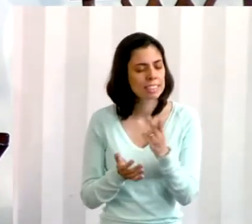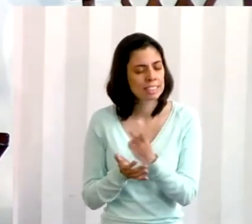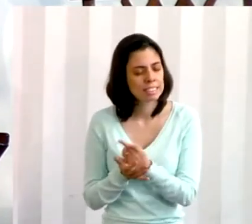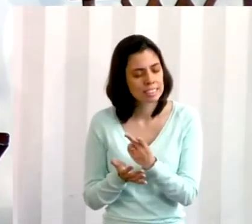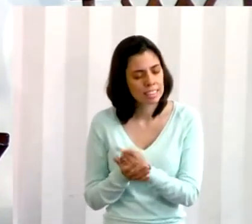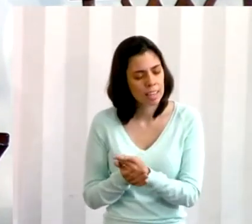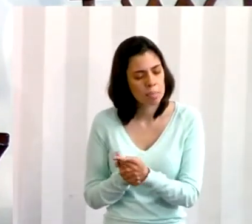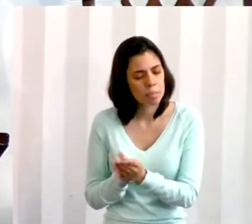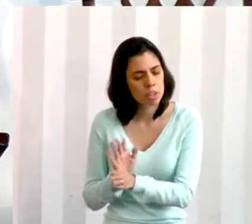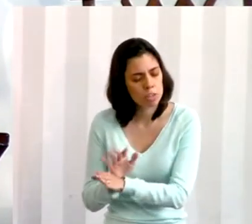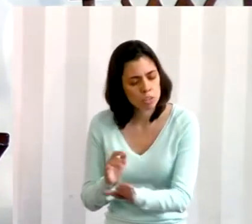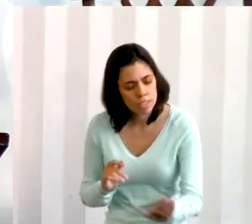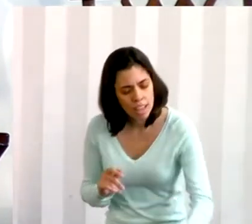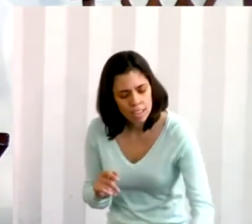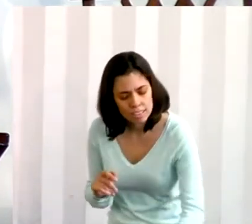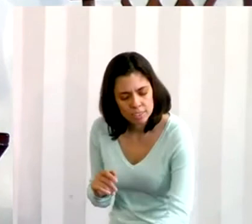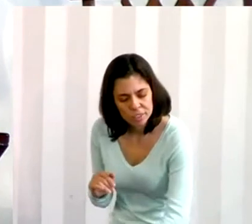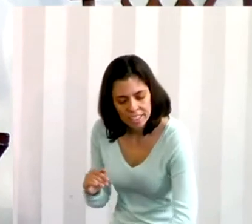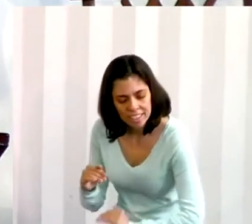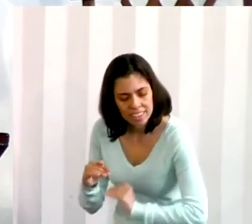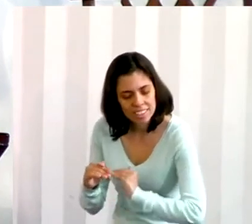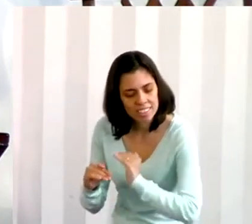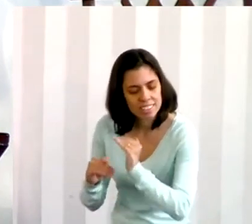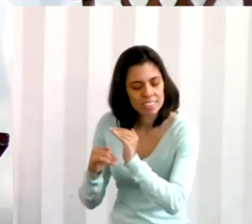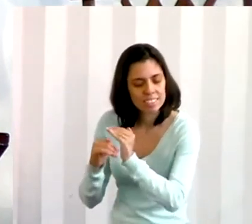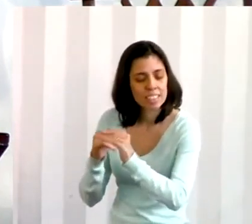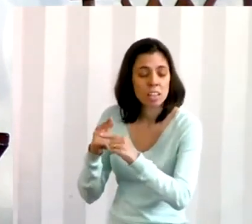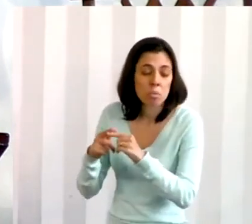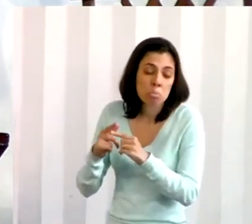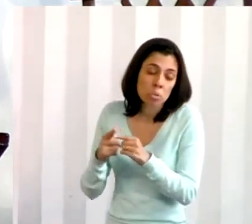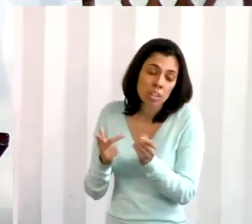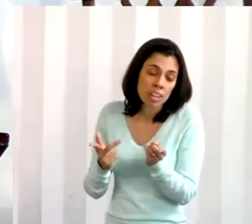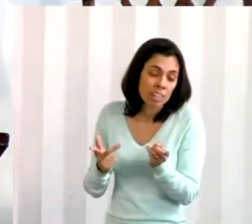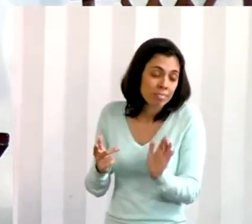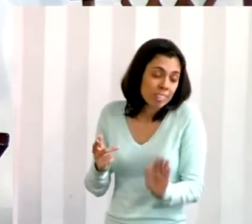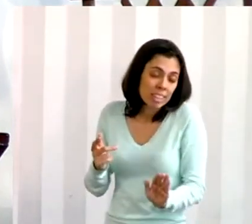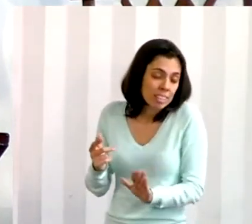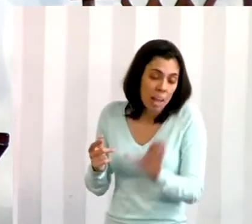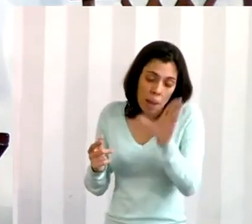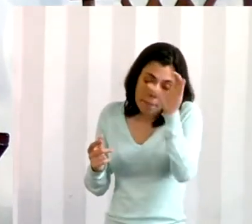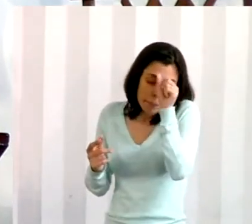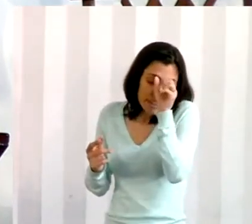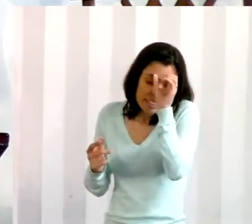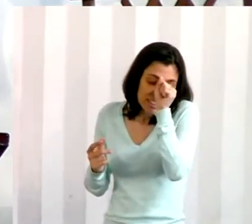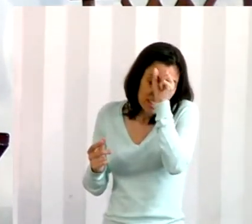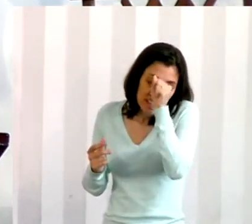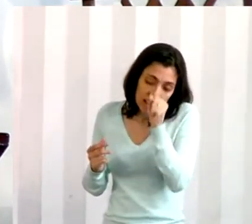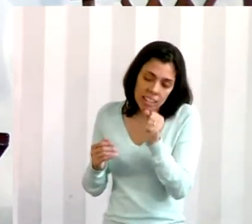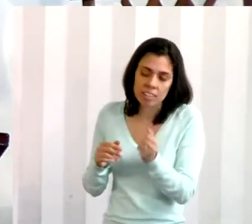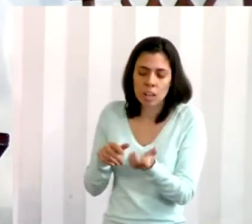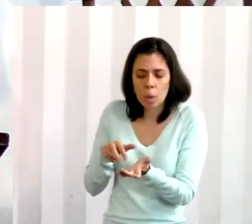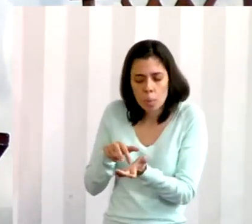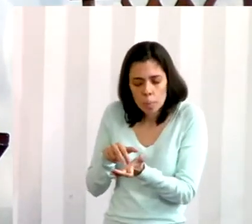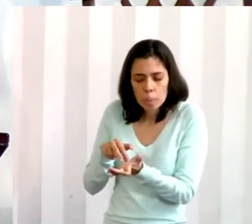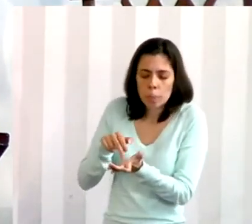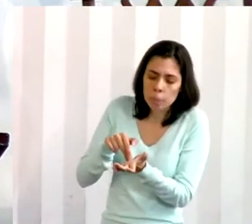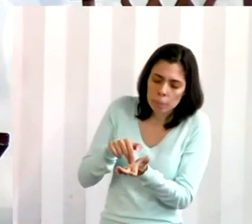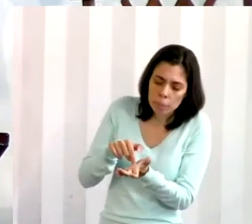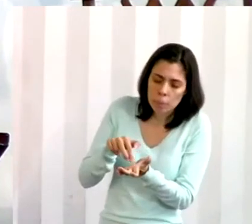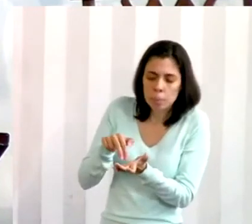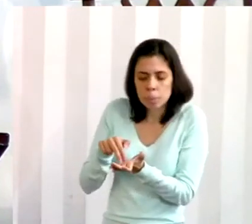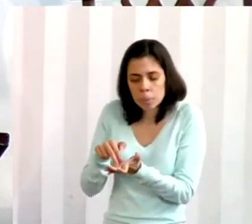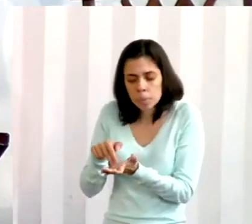às crianças, para que pacientemente andemos na velocidade do passinho de cada uma